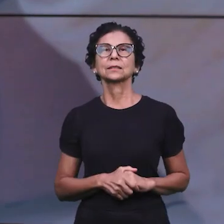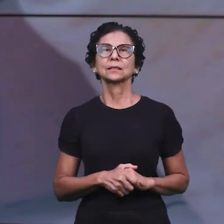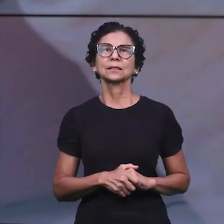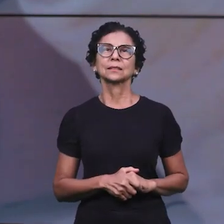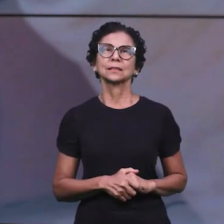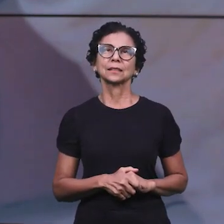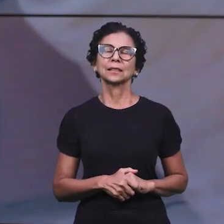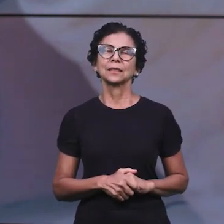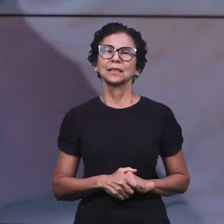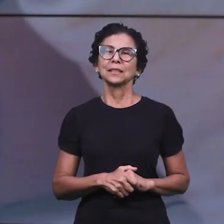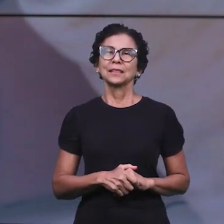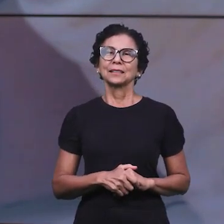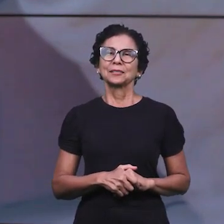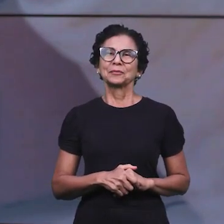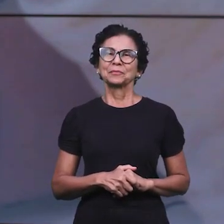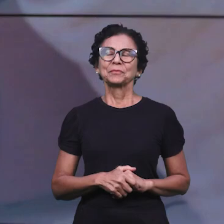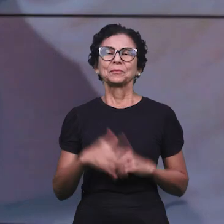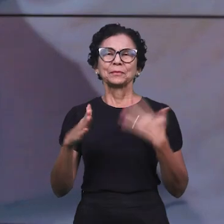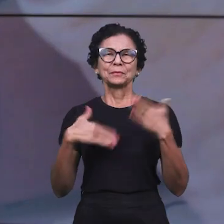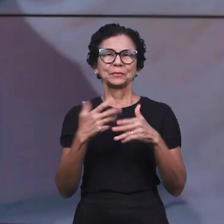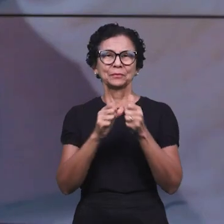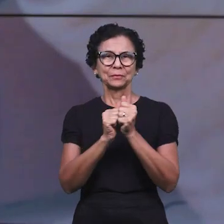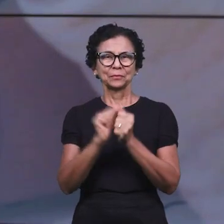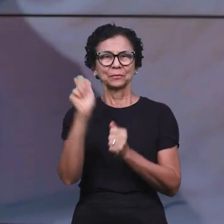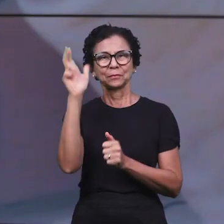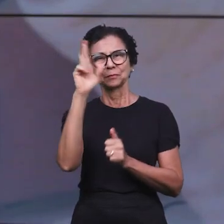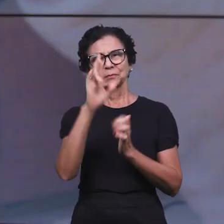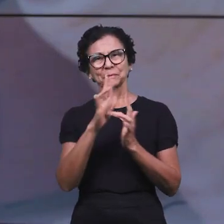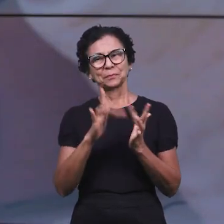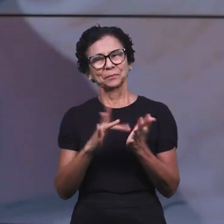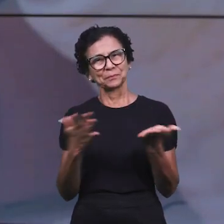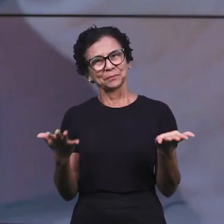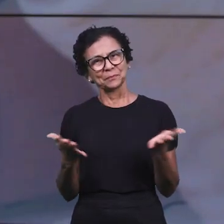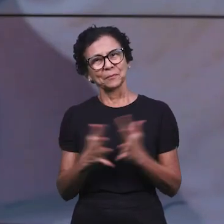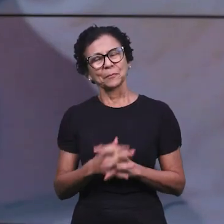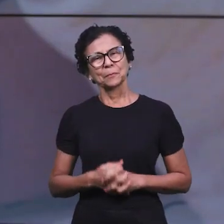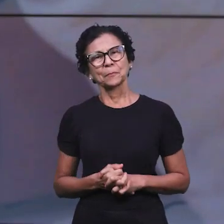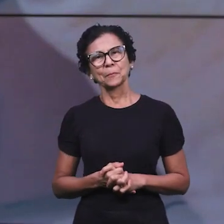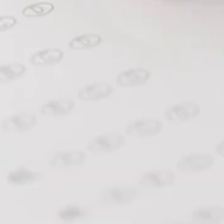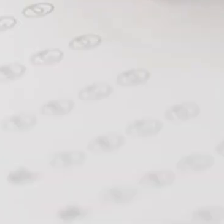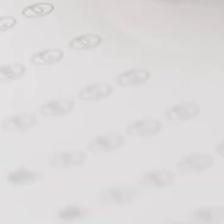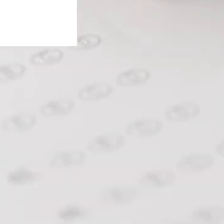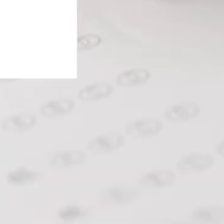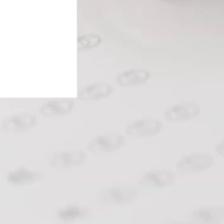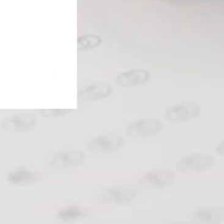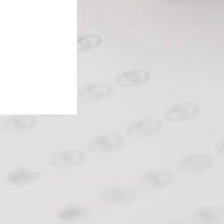Escreva para nós. Sempre é uma alegria estar em contato com os irmãos. A paz do Senhor a todos.